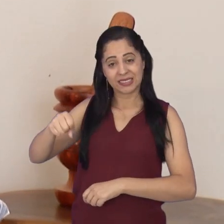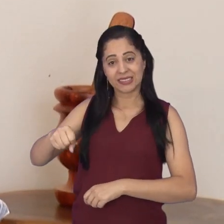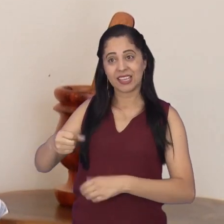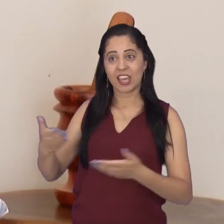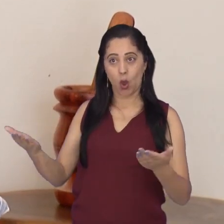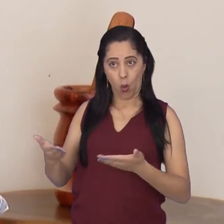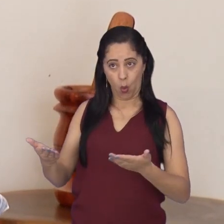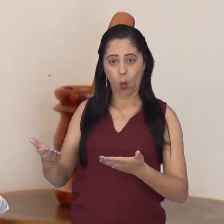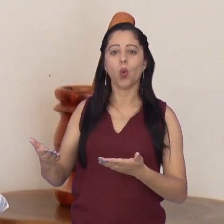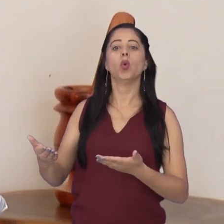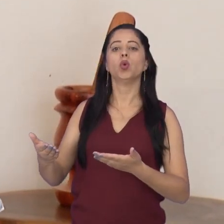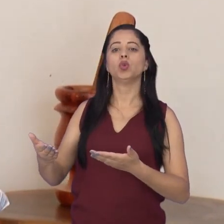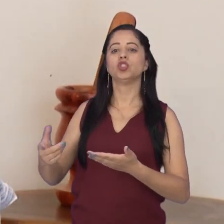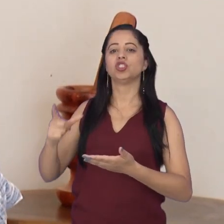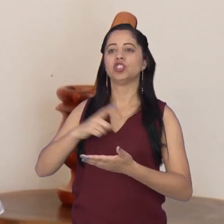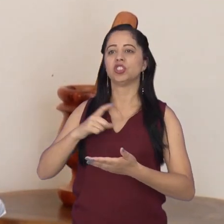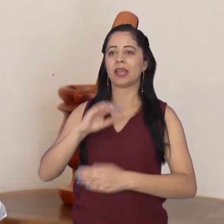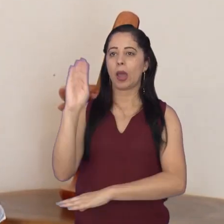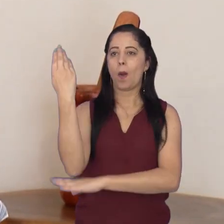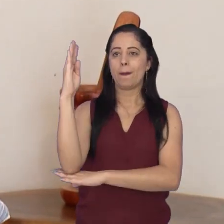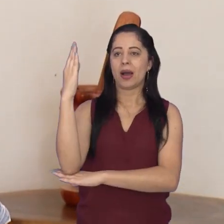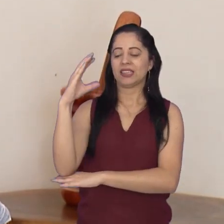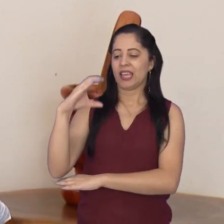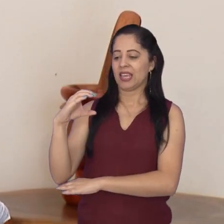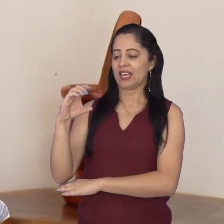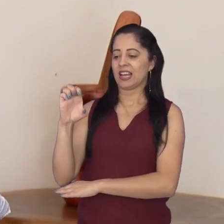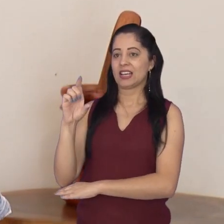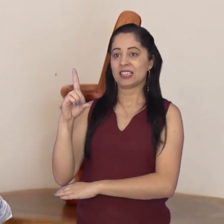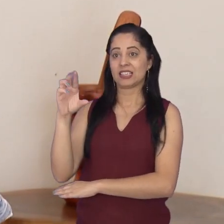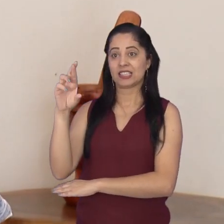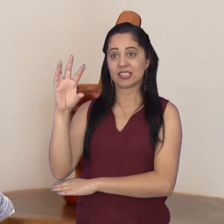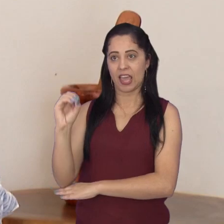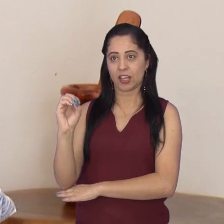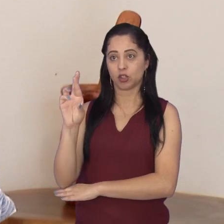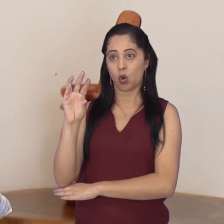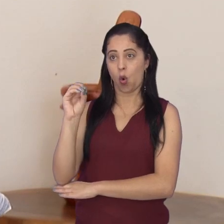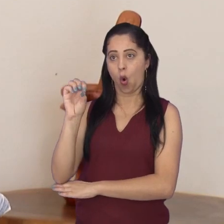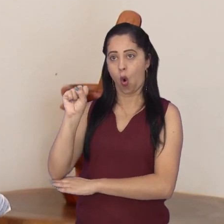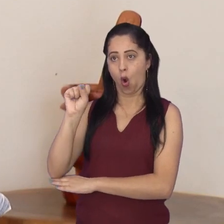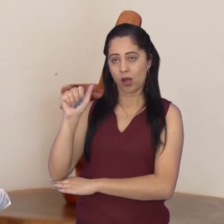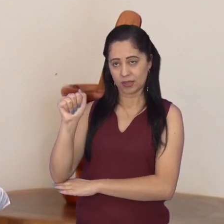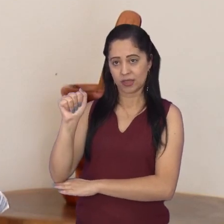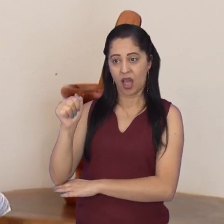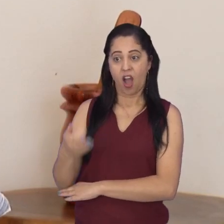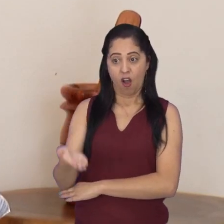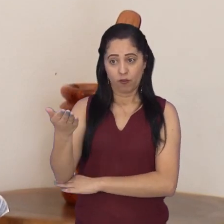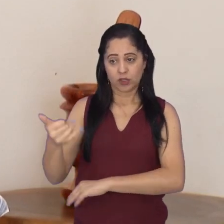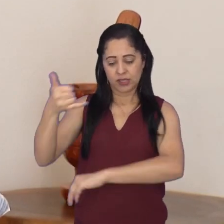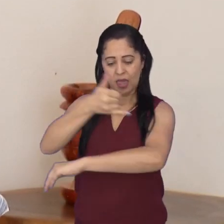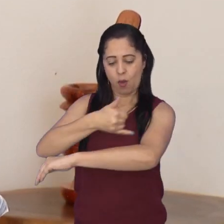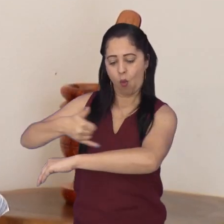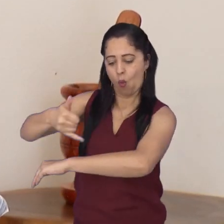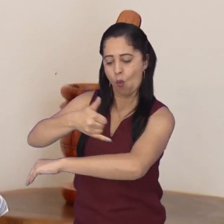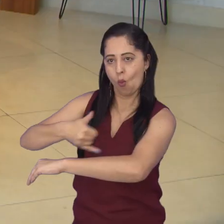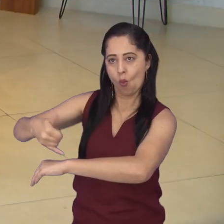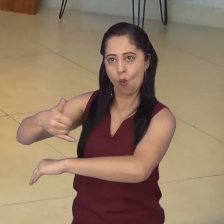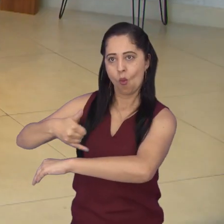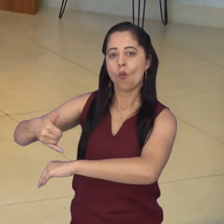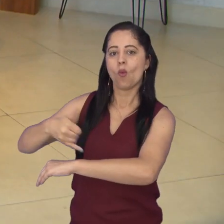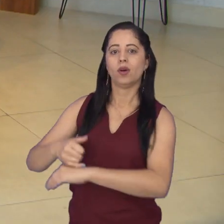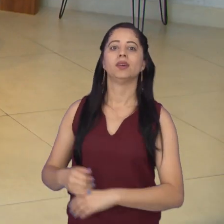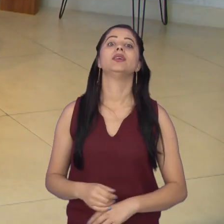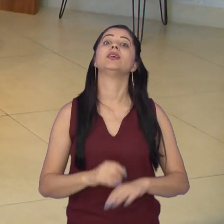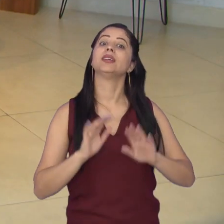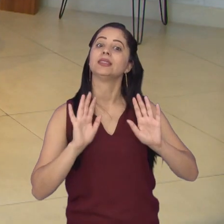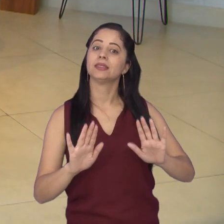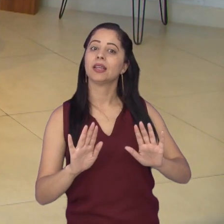nós vamos fazer um acabamento numa peça de cedro rosa. Eu deixei o óleo do acabamento para você passar. Ótimo,